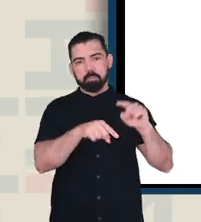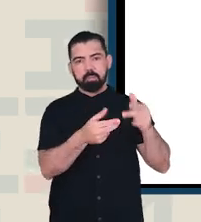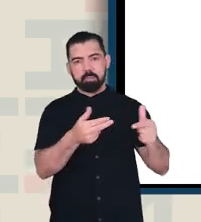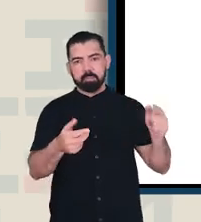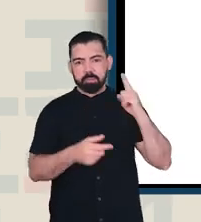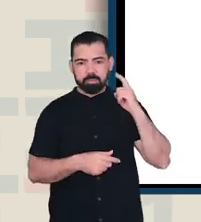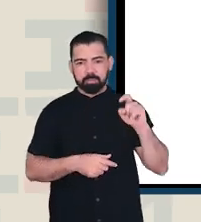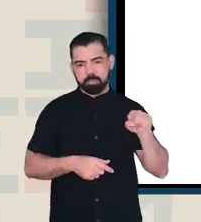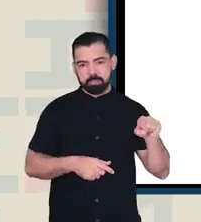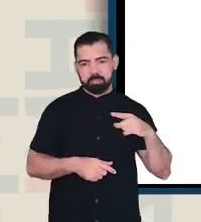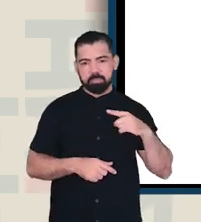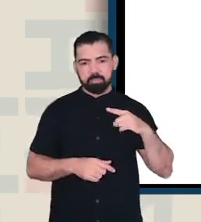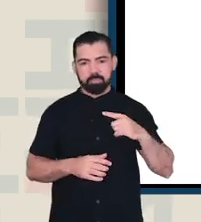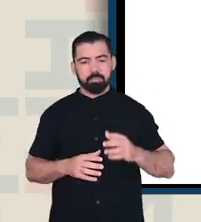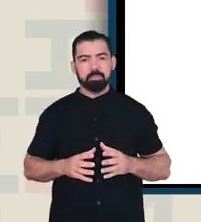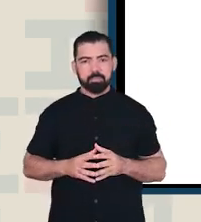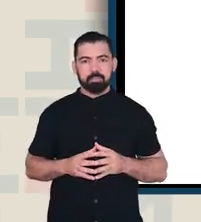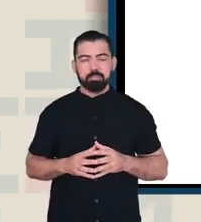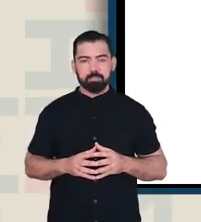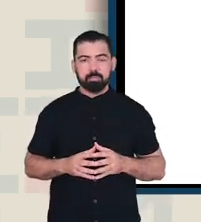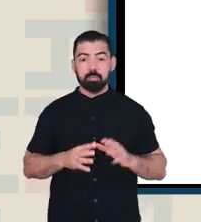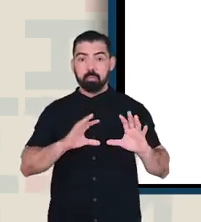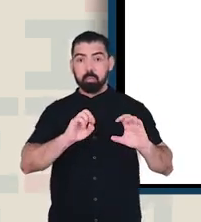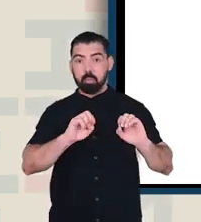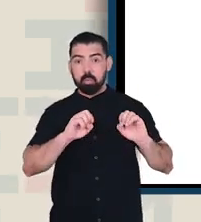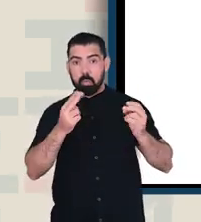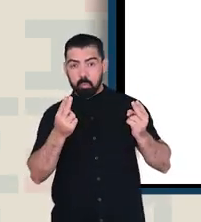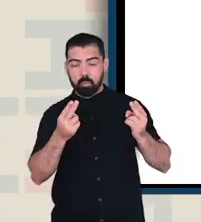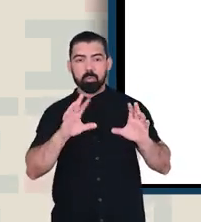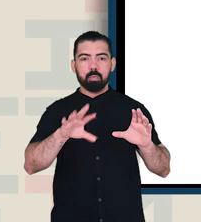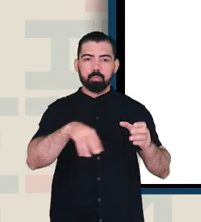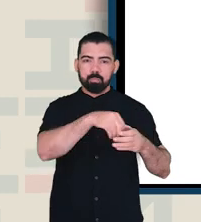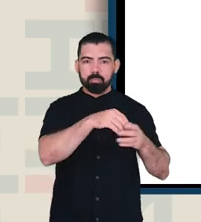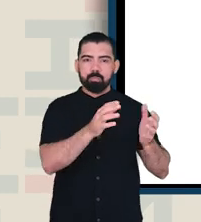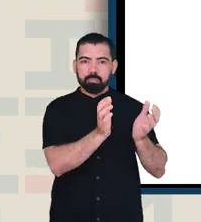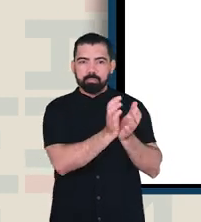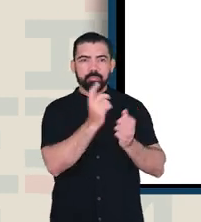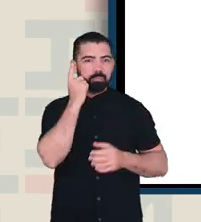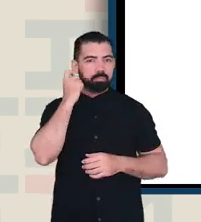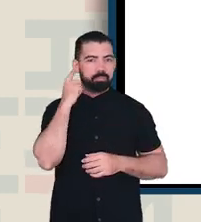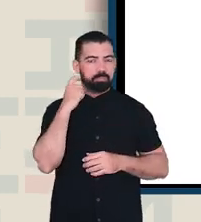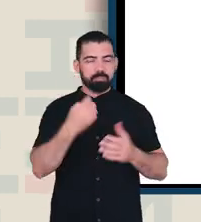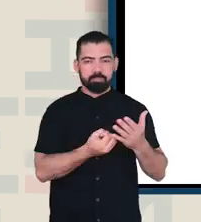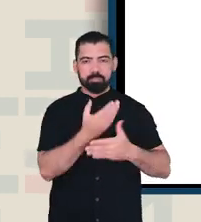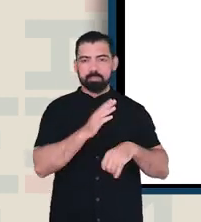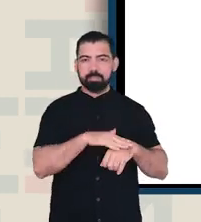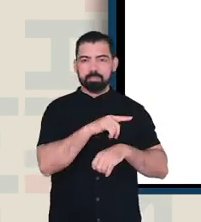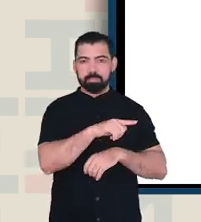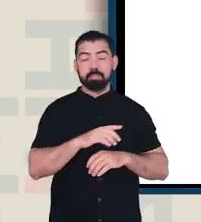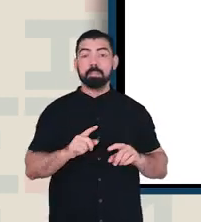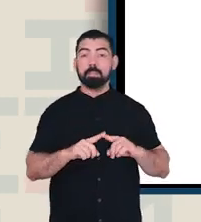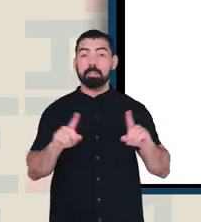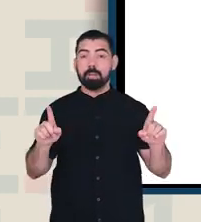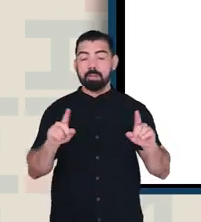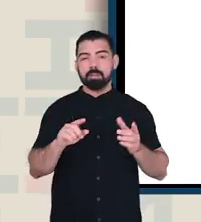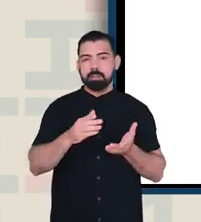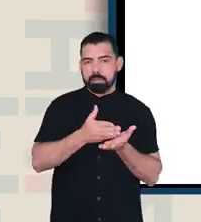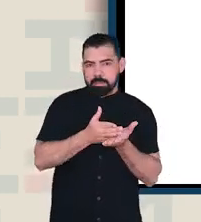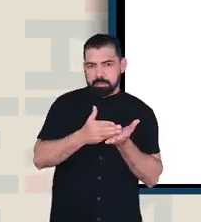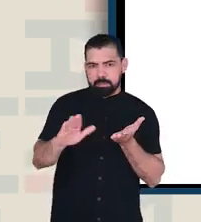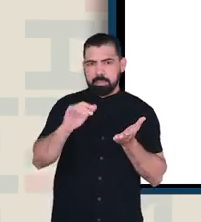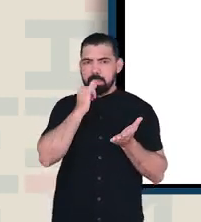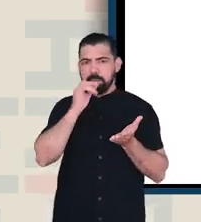sonoro, ou então um conjunto de sons que formam. Pero não está excluída a ideia